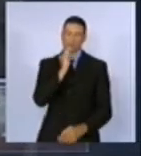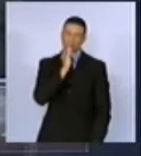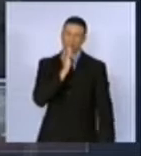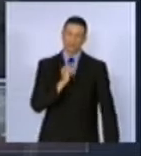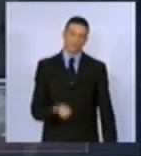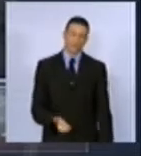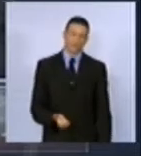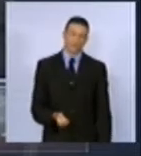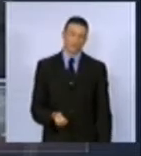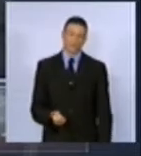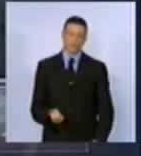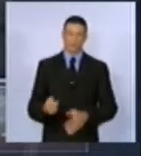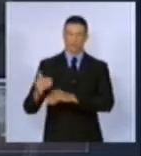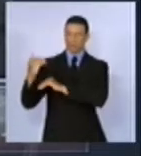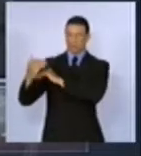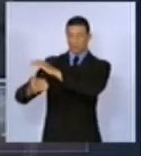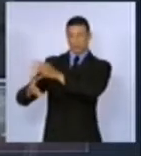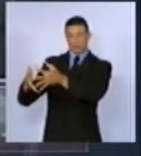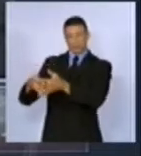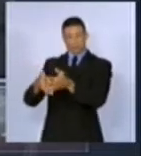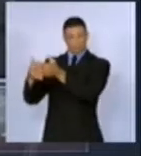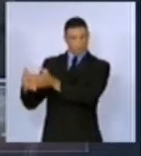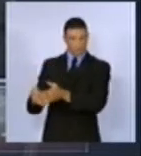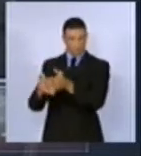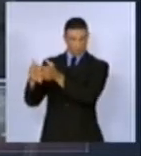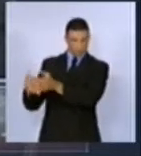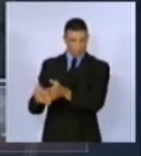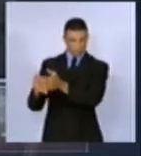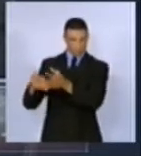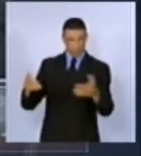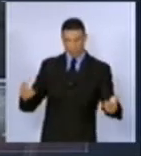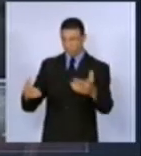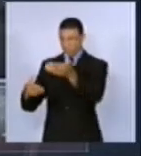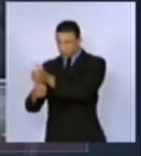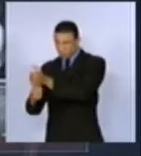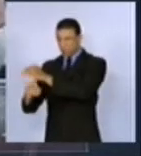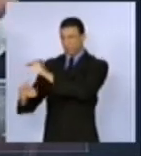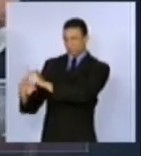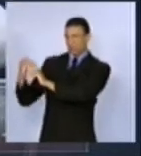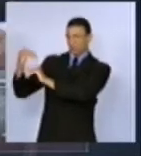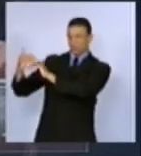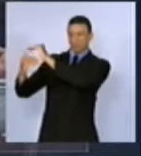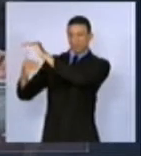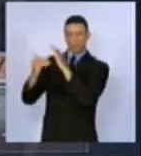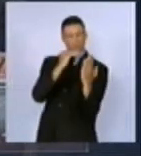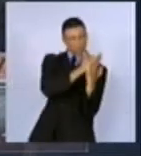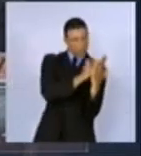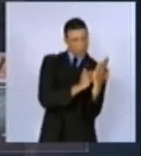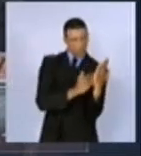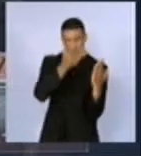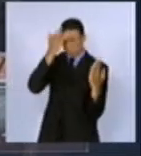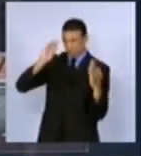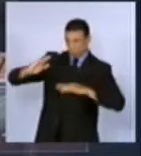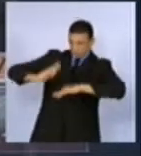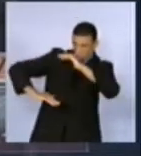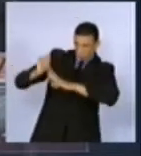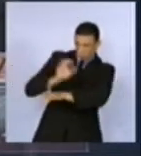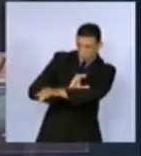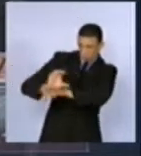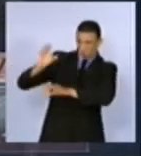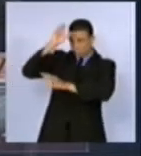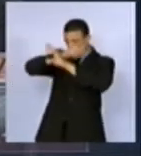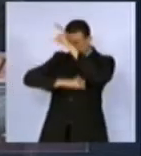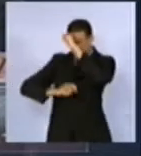criar para que essa essa esse processo de mecanização ocorre de forma gradual e seja condicionado ou programa de qualificação recolocação